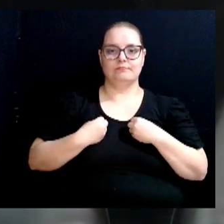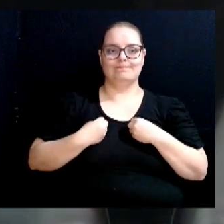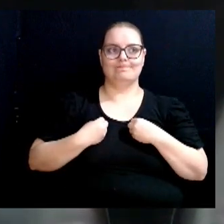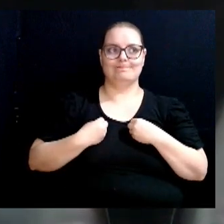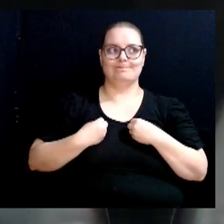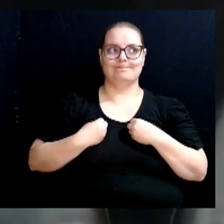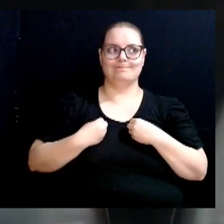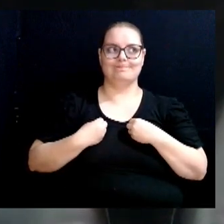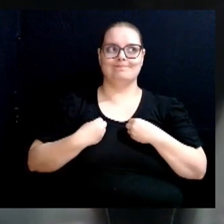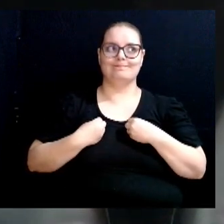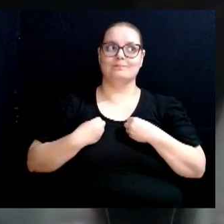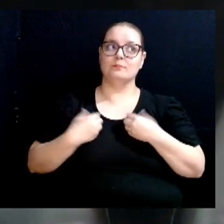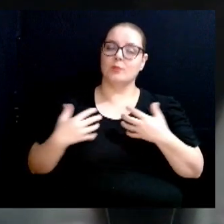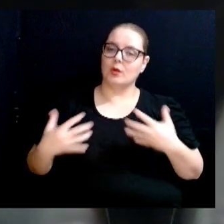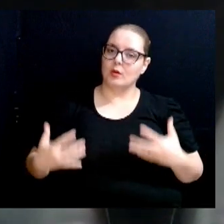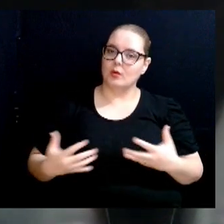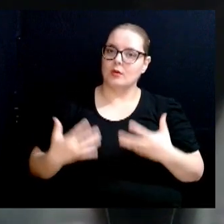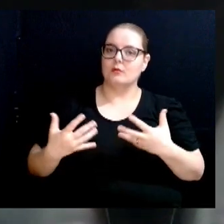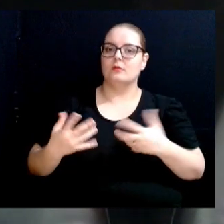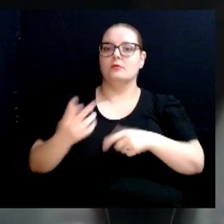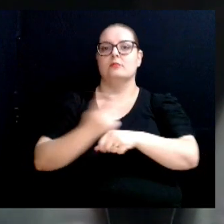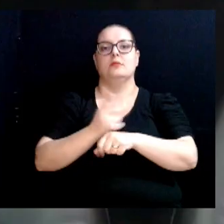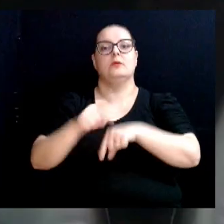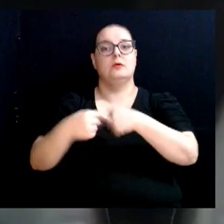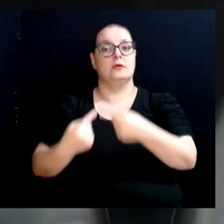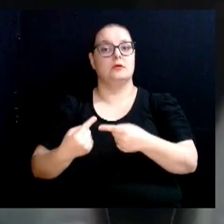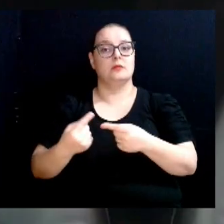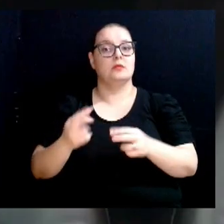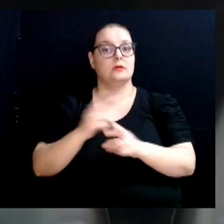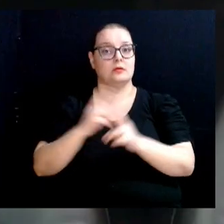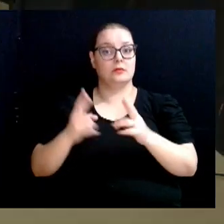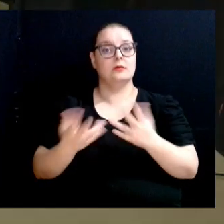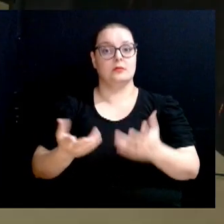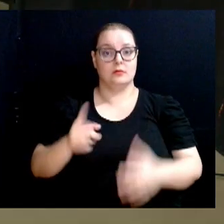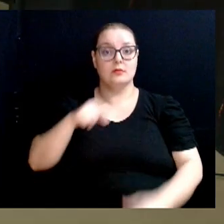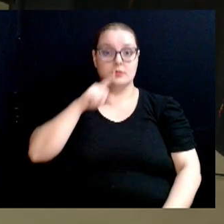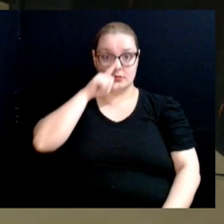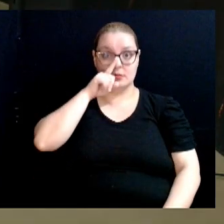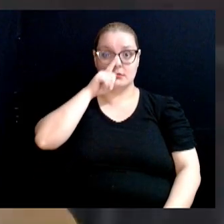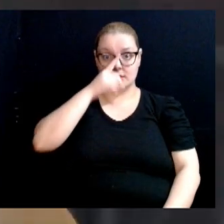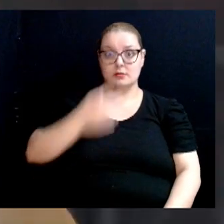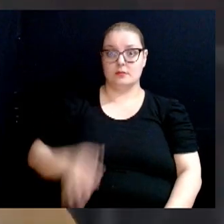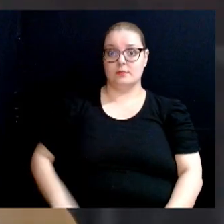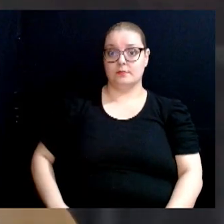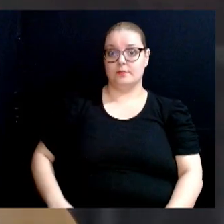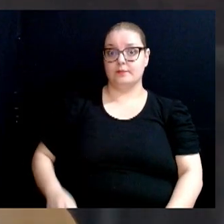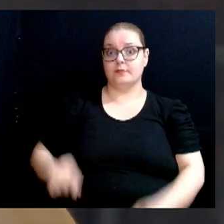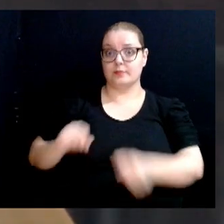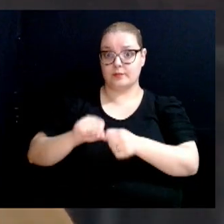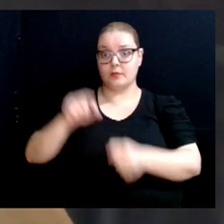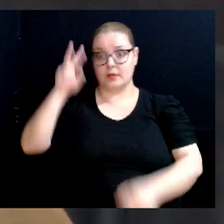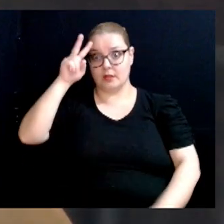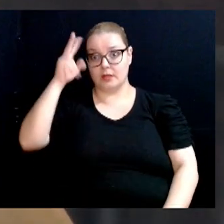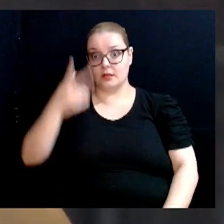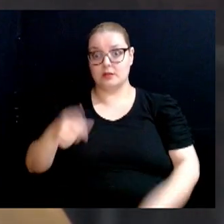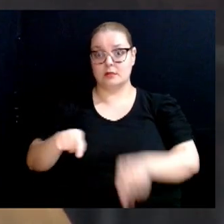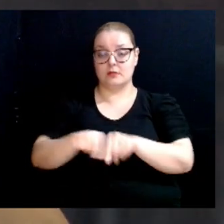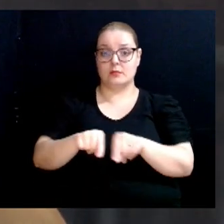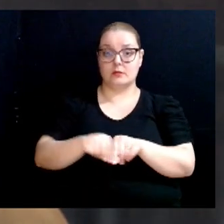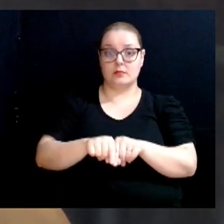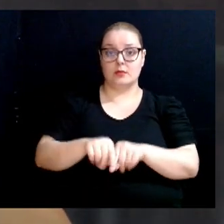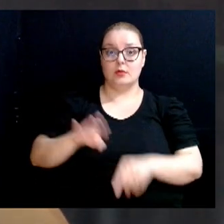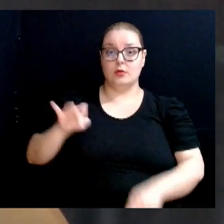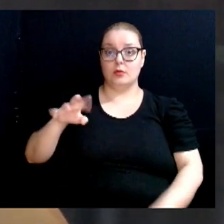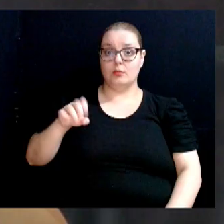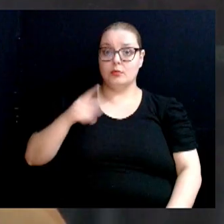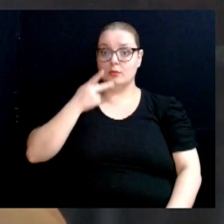incentivo para buscar outra forma de me relacionar. Isso é muito perigoso. E me fez lembrar uma coisa, Karina, que assim, o Bruno fala assim,